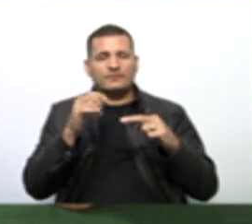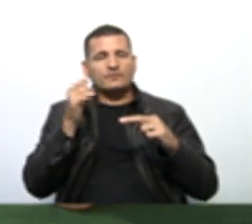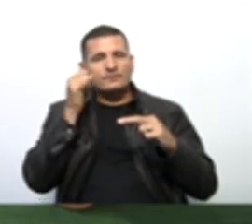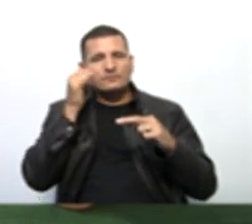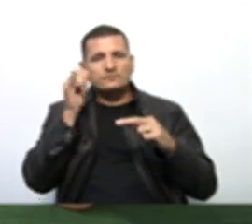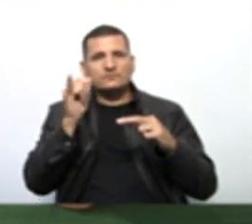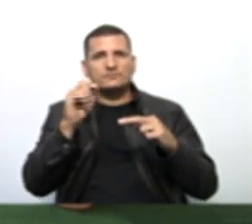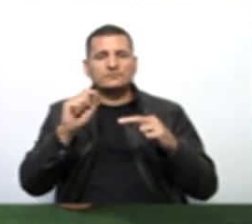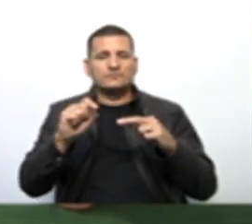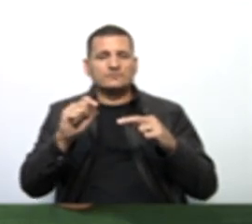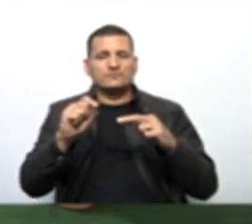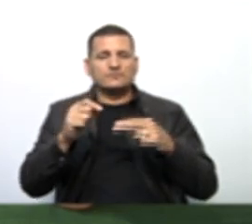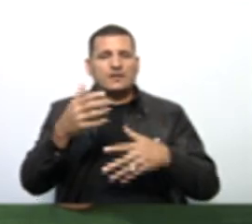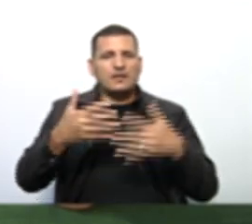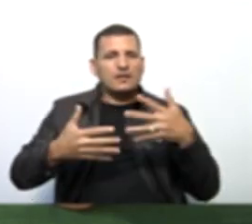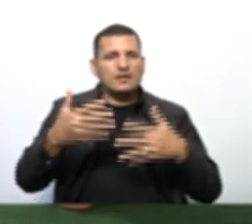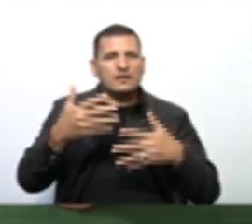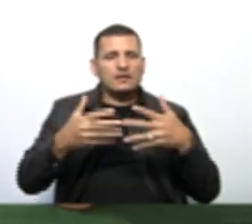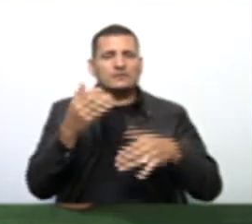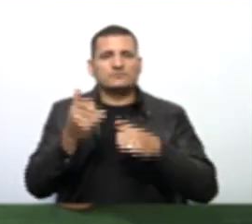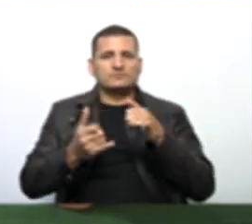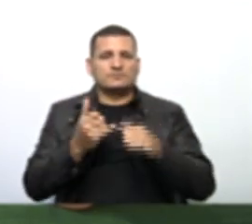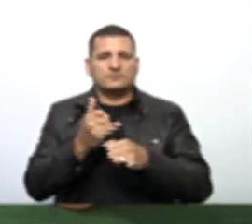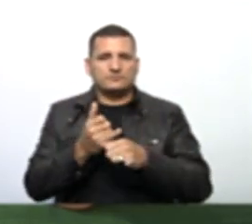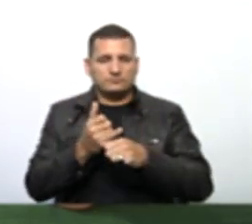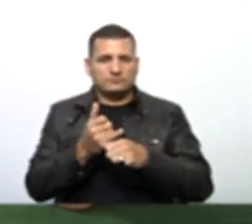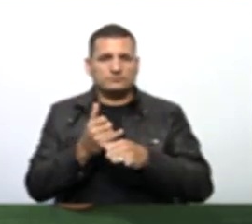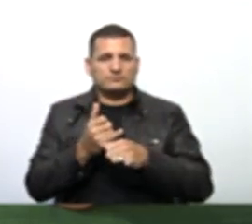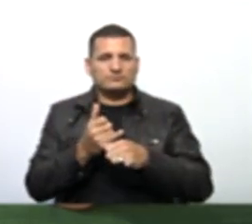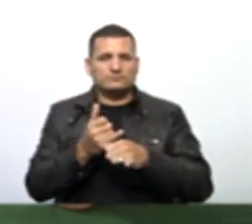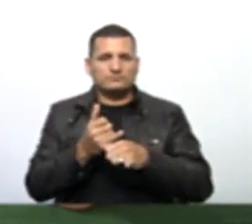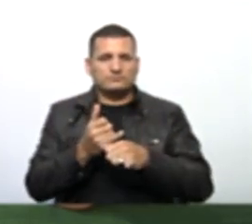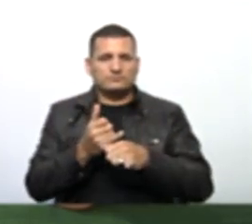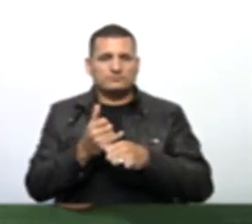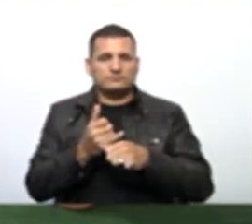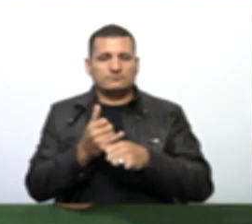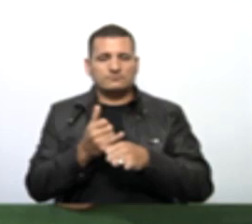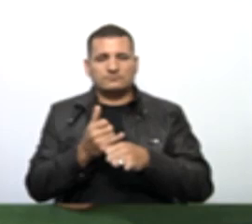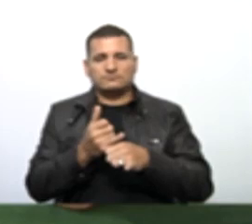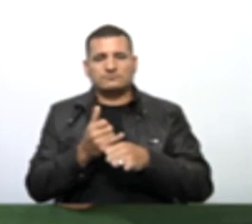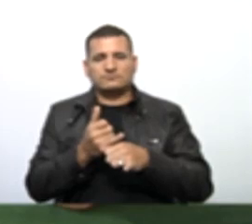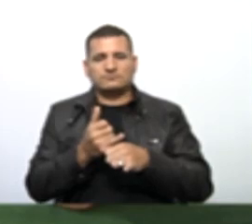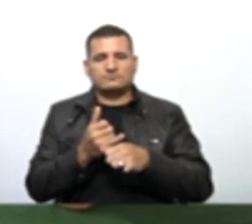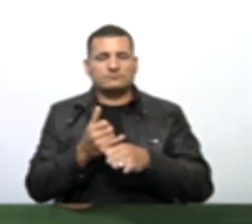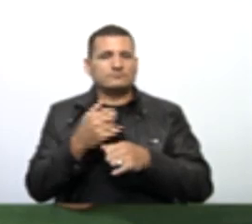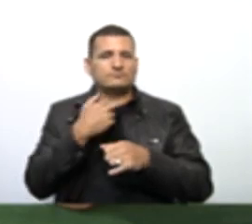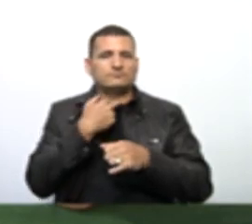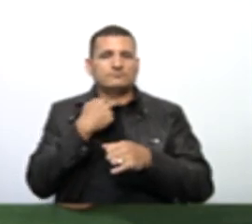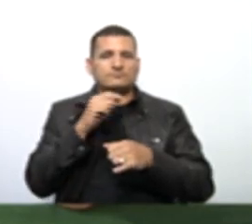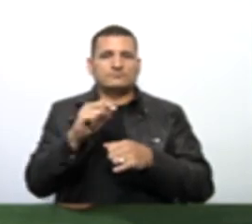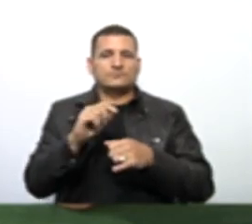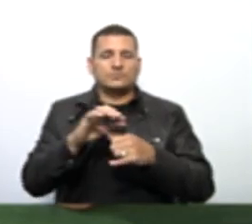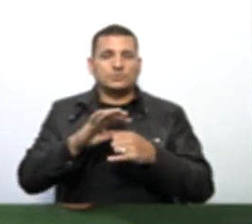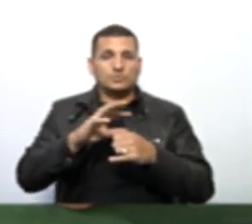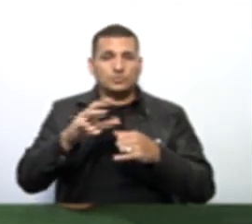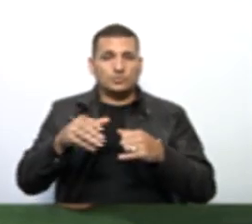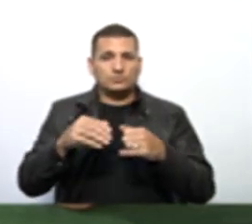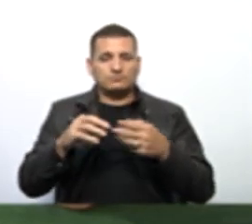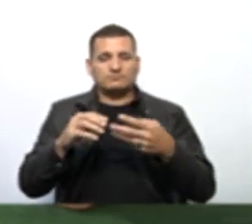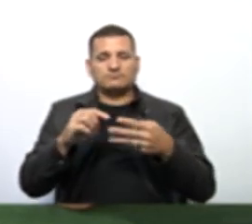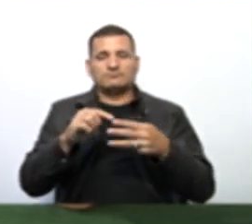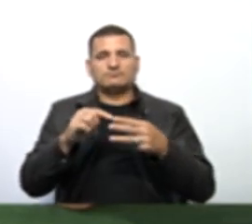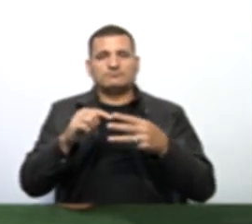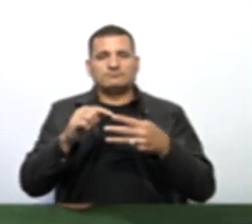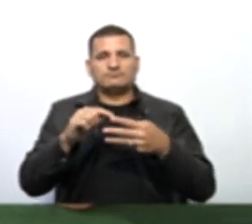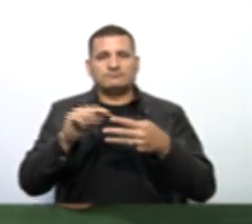efeito é de interferência em um carro tem outro é esse então você não pode deixar todos os fios diz trançado para fora